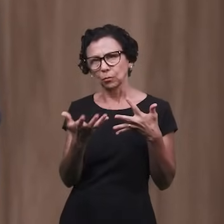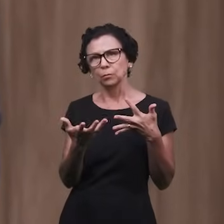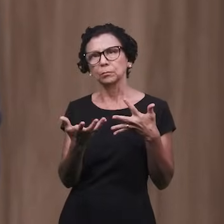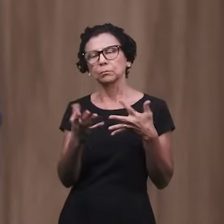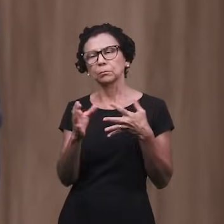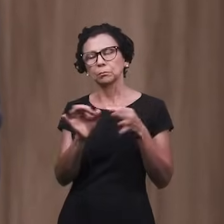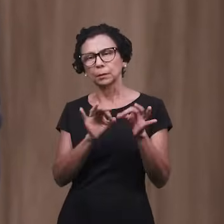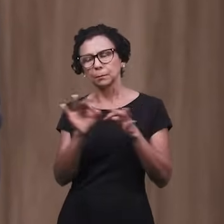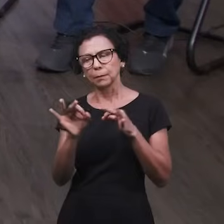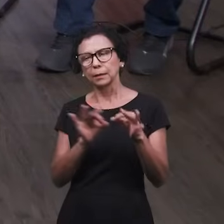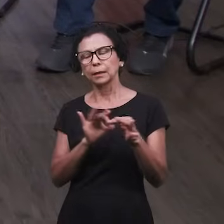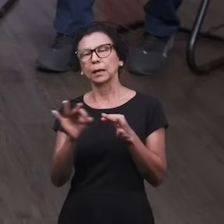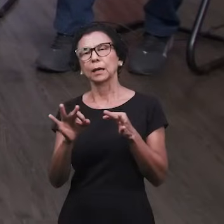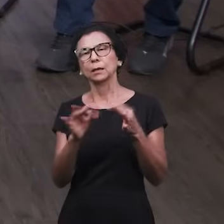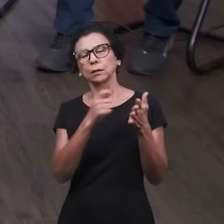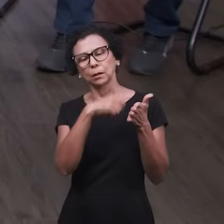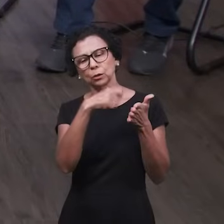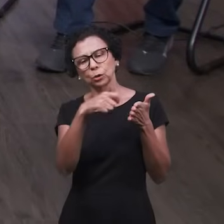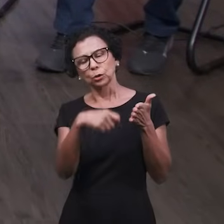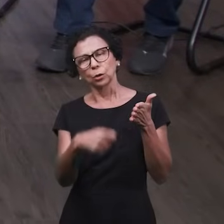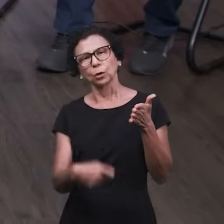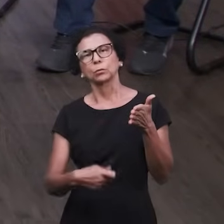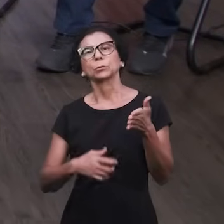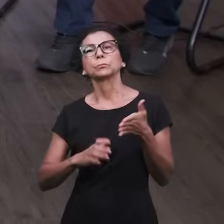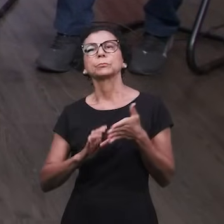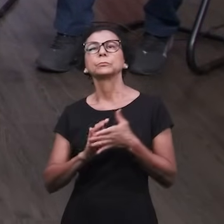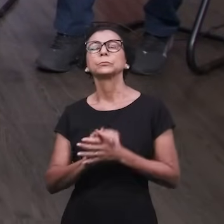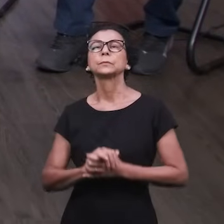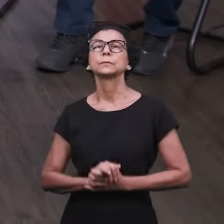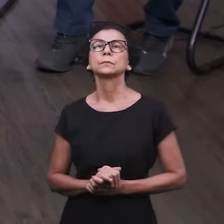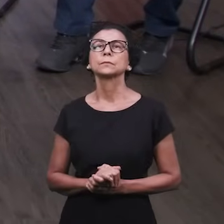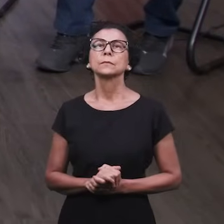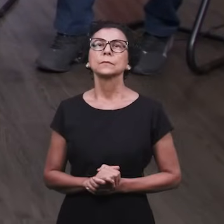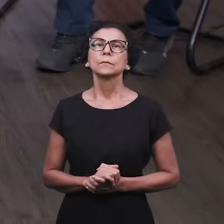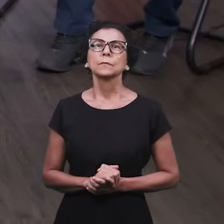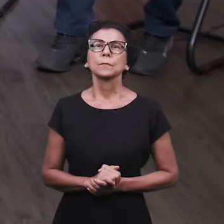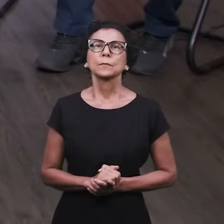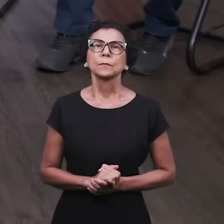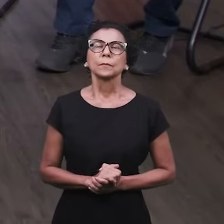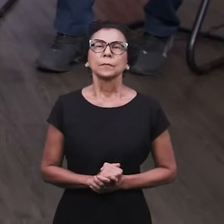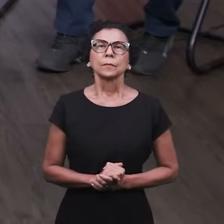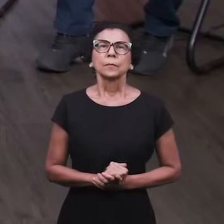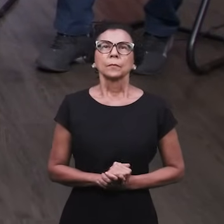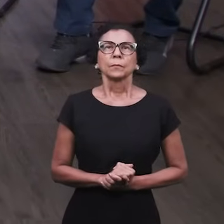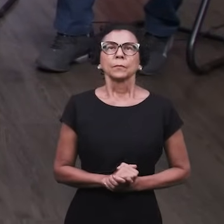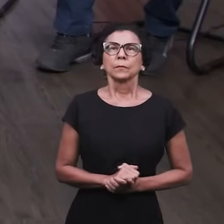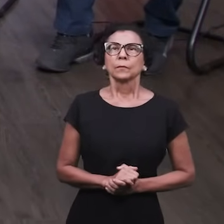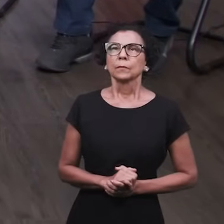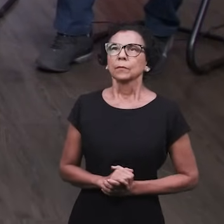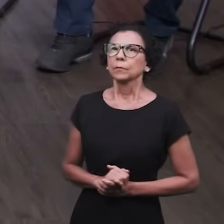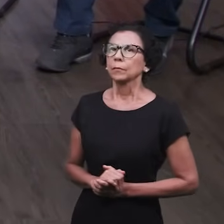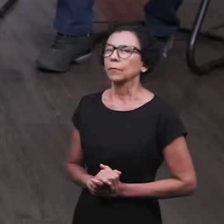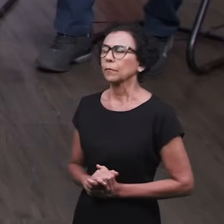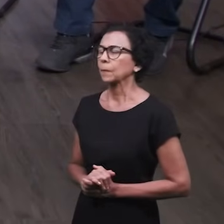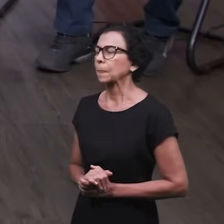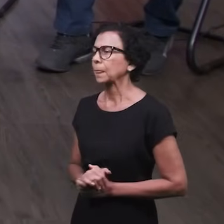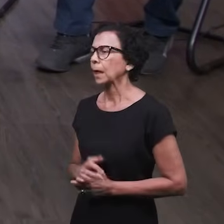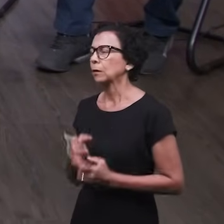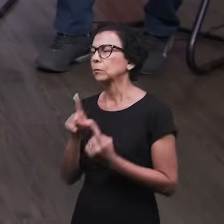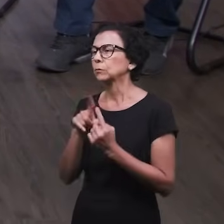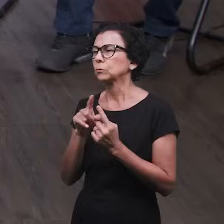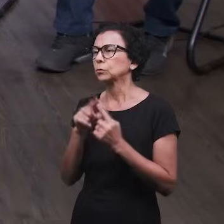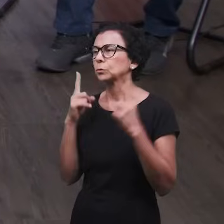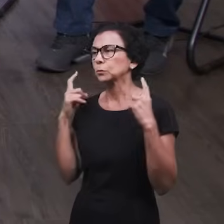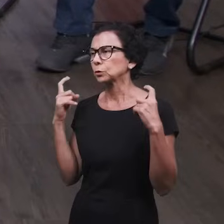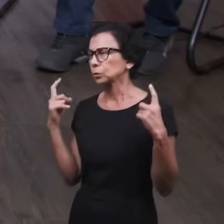meu trabalho. E o senhor constrói em cima do que a pessoa pedir, a sonoridade, vamos supor,